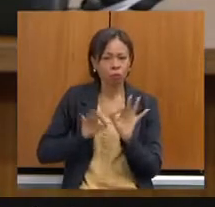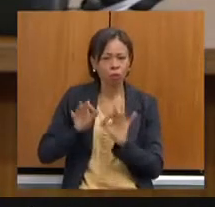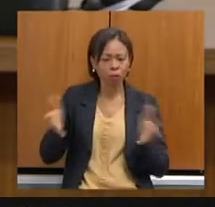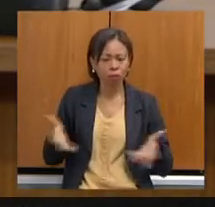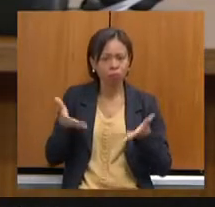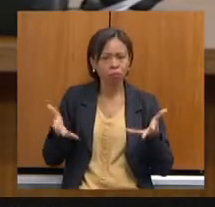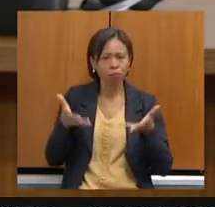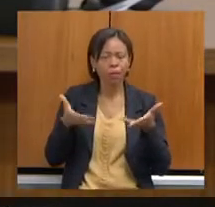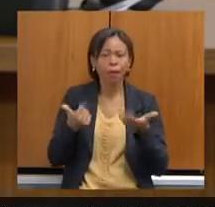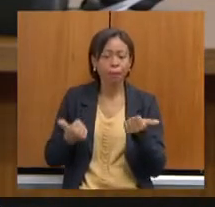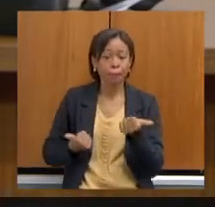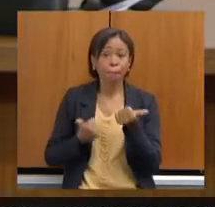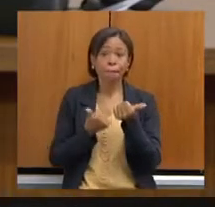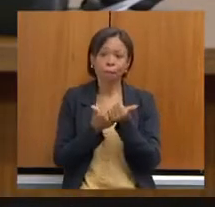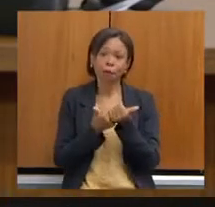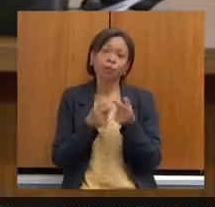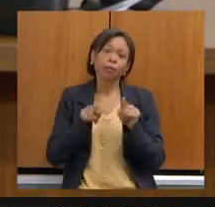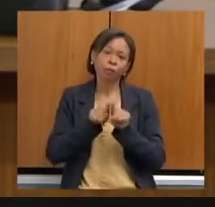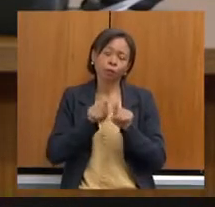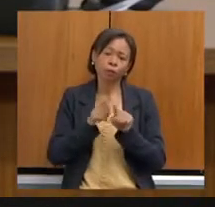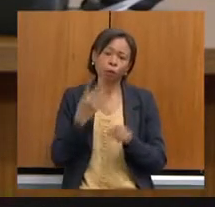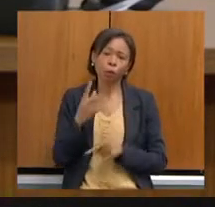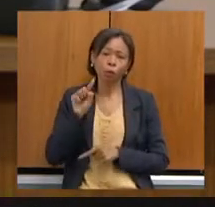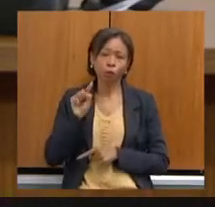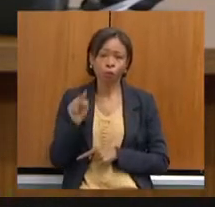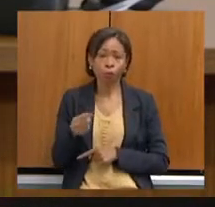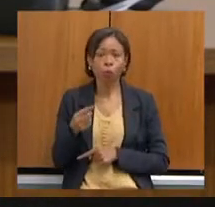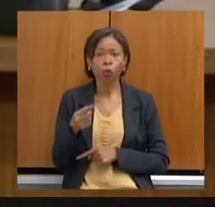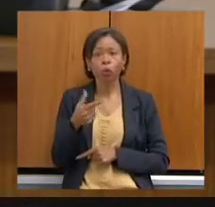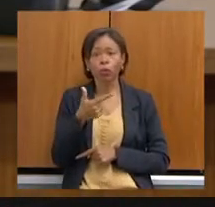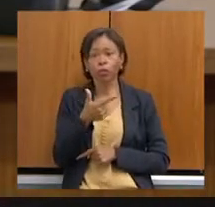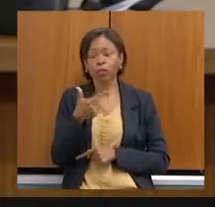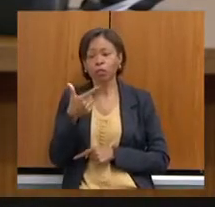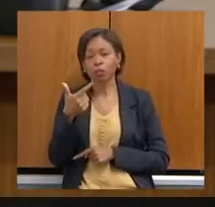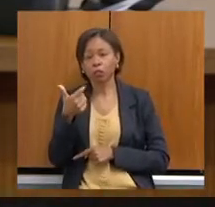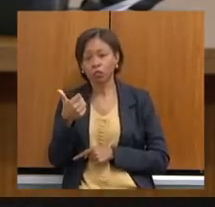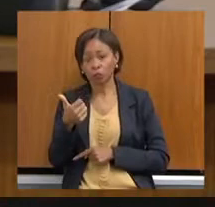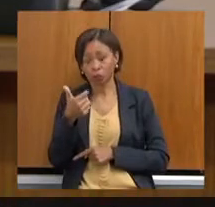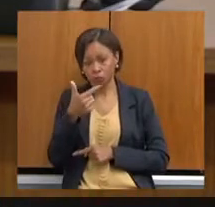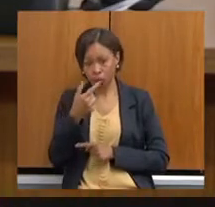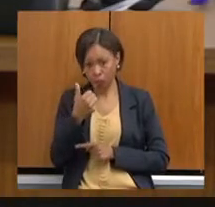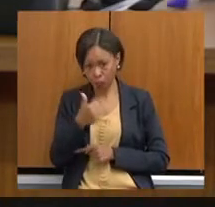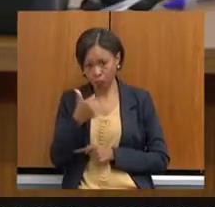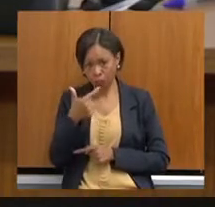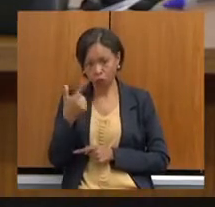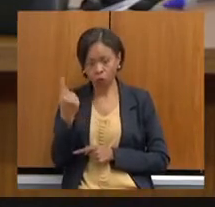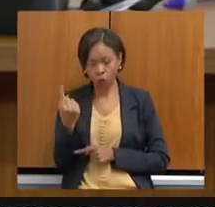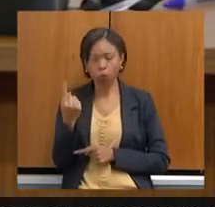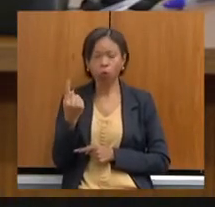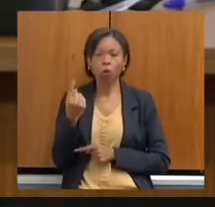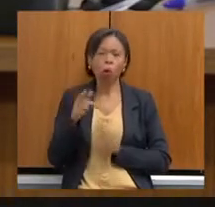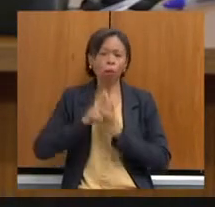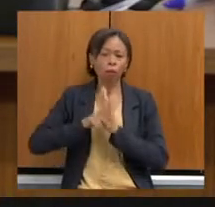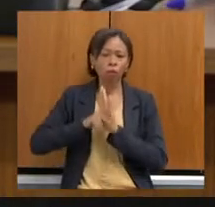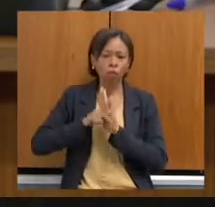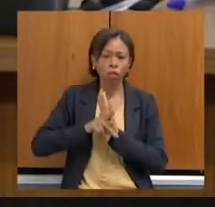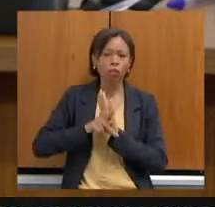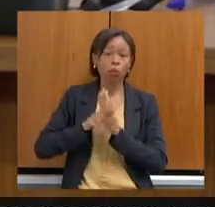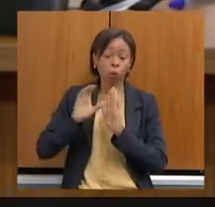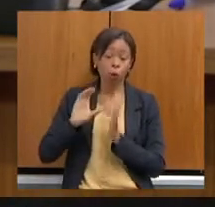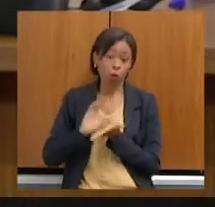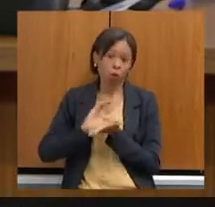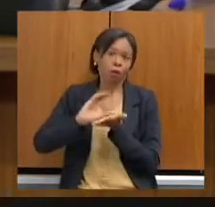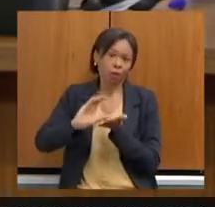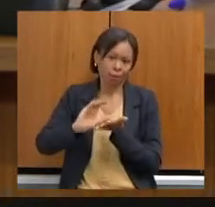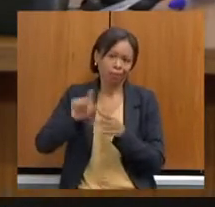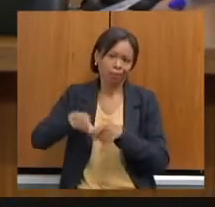produção apoio mas ainda 4121 projetos para o Crédito Rural elaborados este ano como